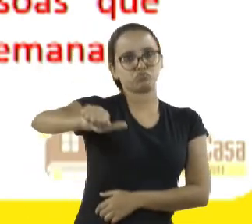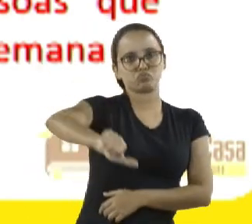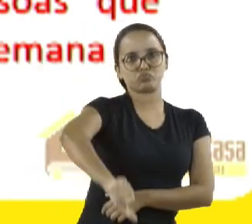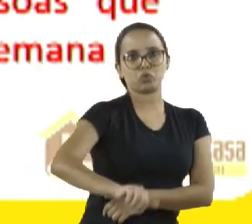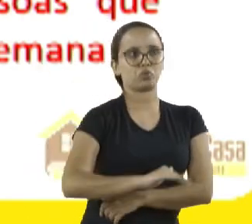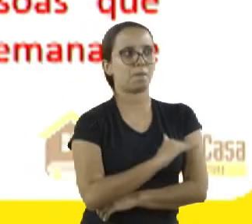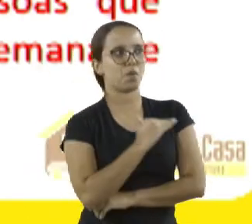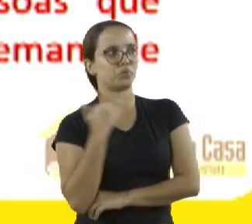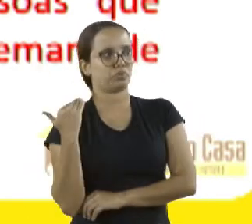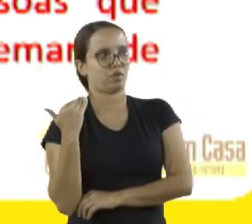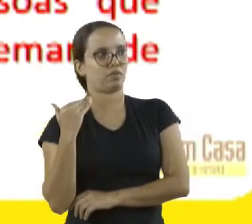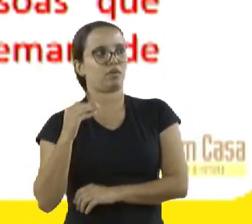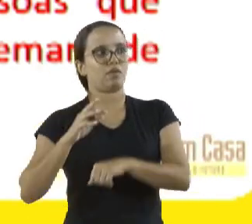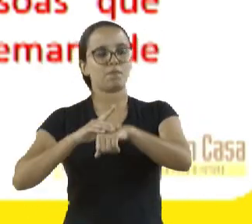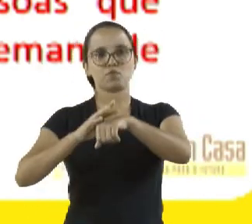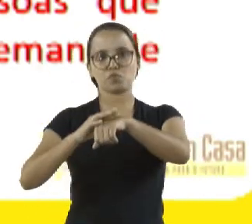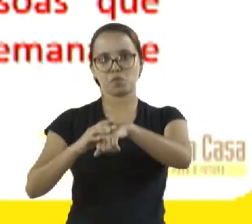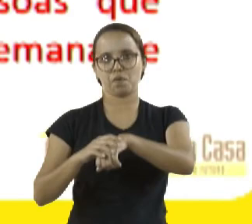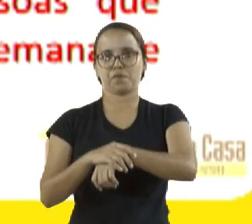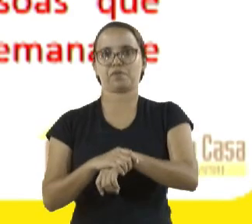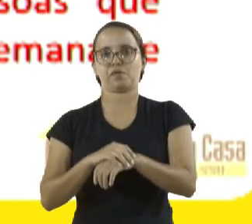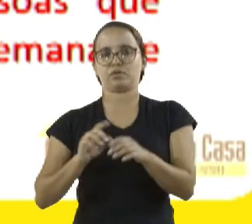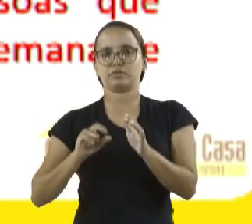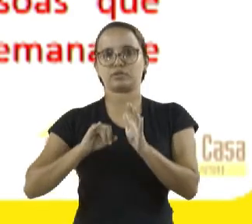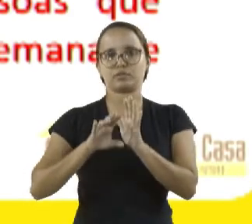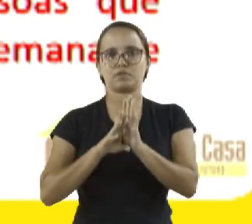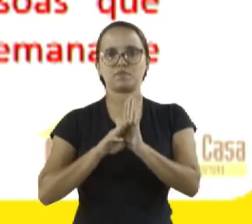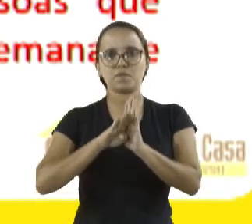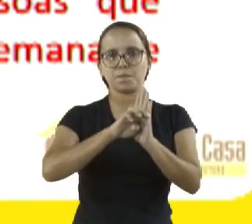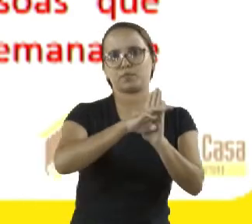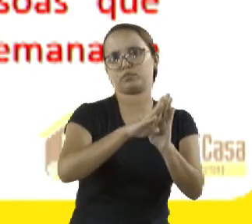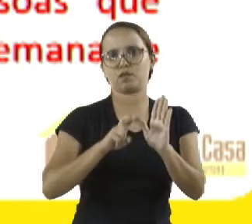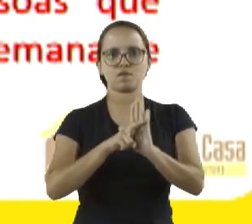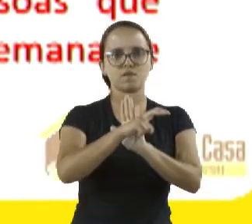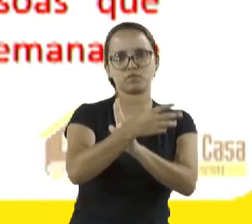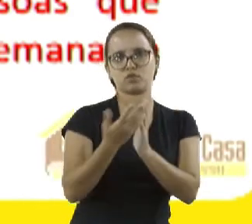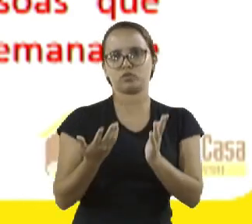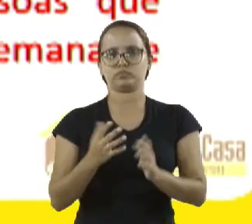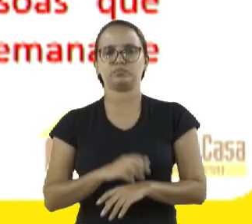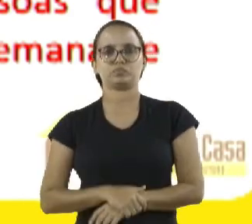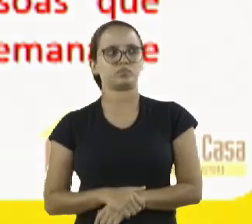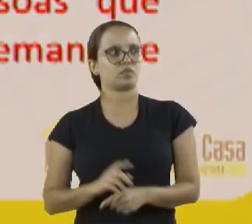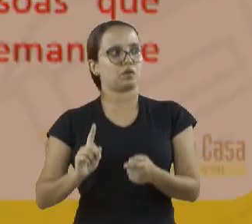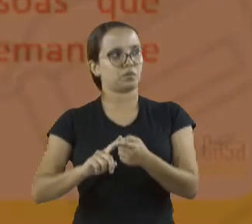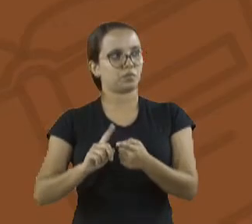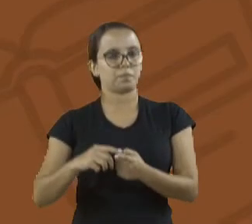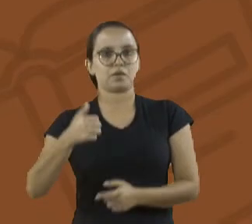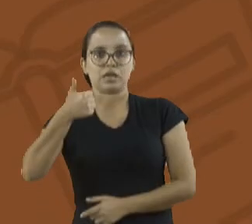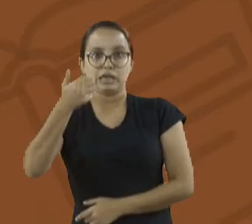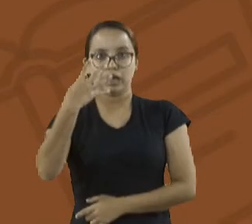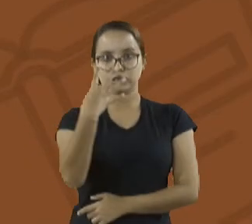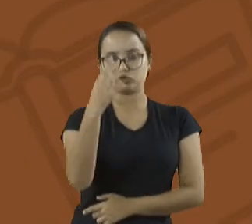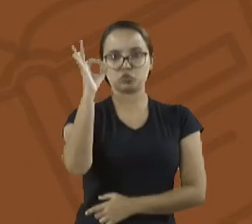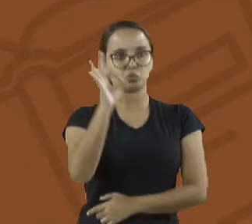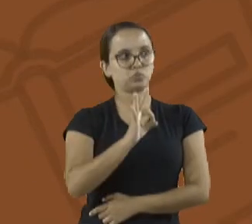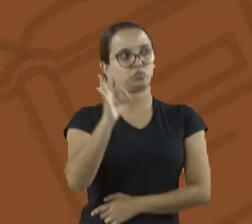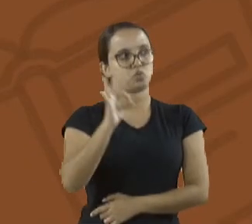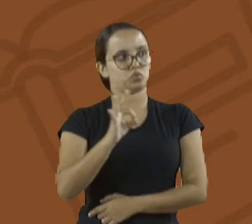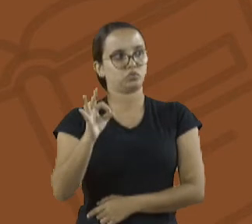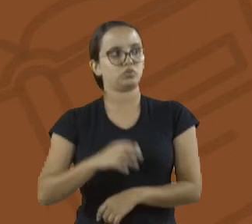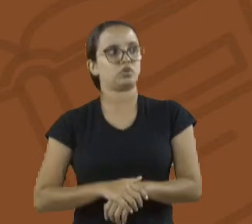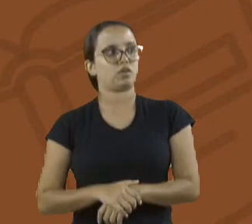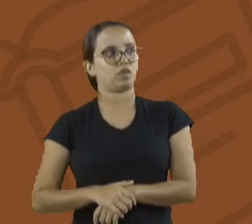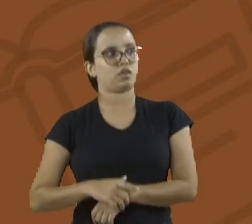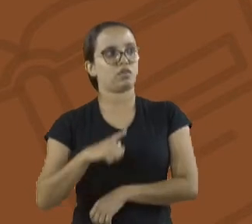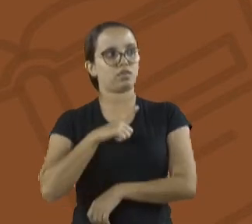14% aumenta a produção de anticorpos quando a pessoa é vacinada. Quer dizer, quem é vacinado contra o Covid e